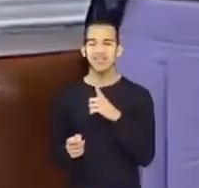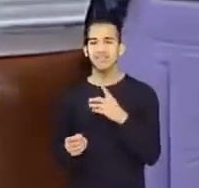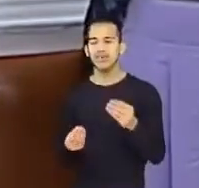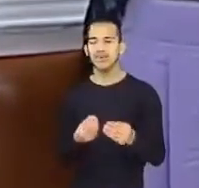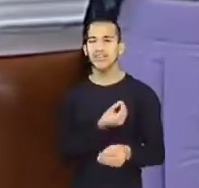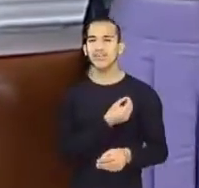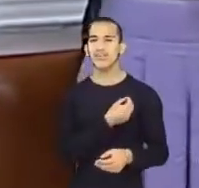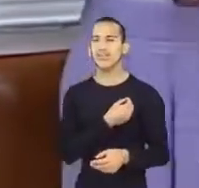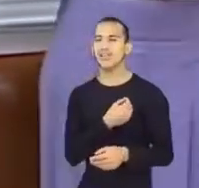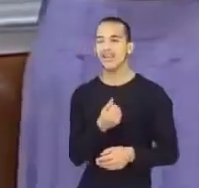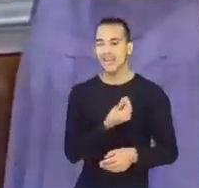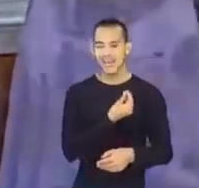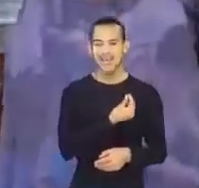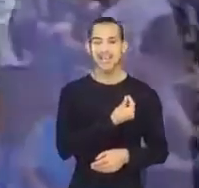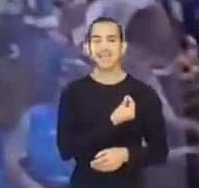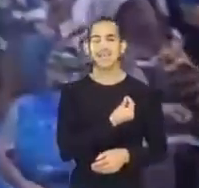vive. Amém.